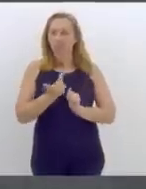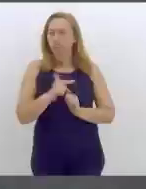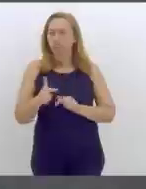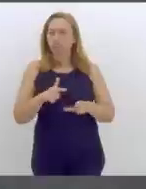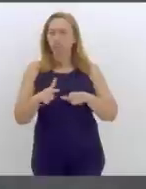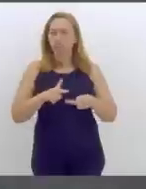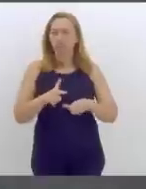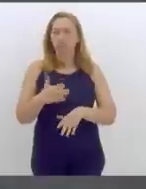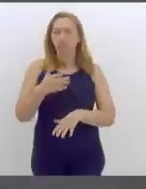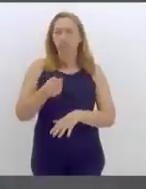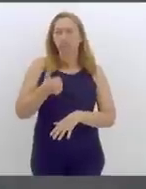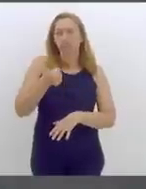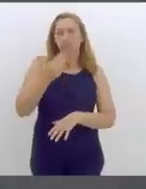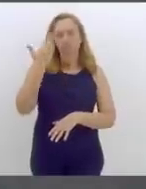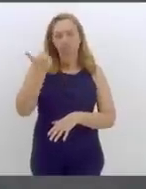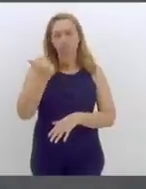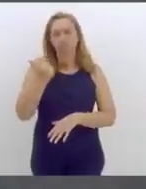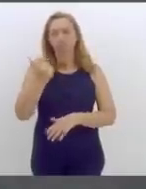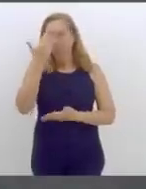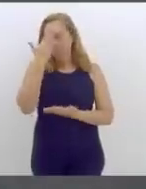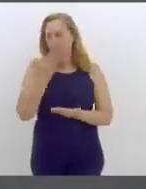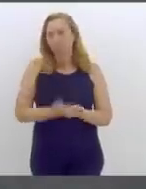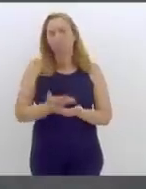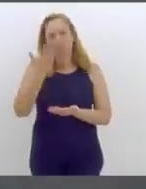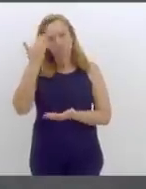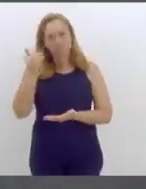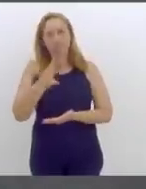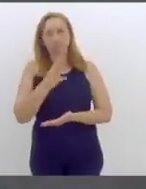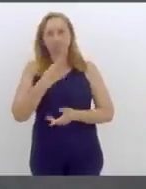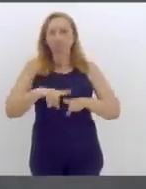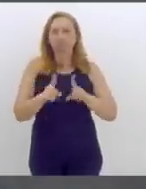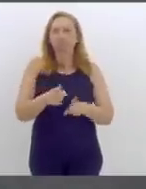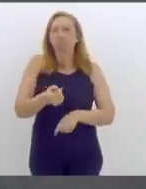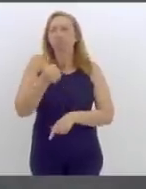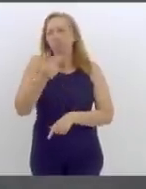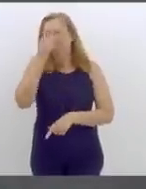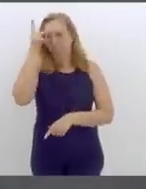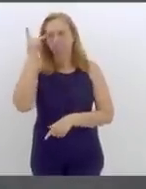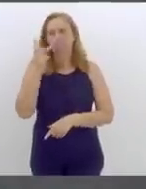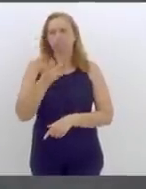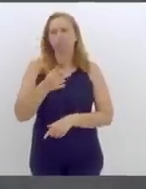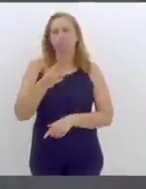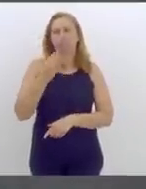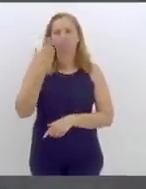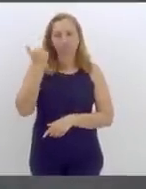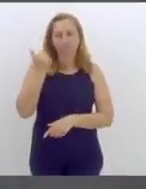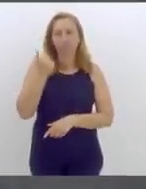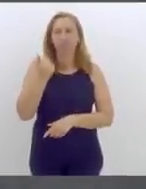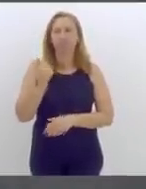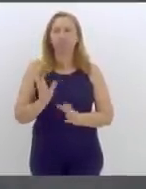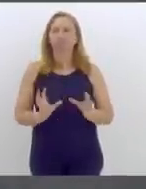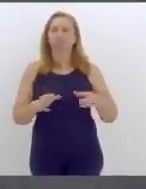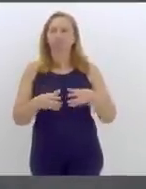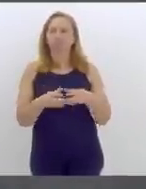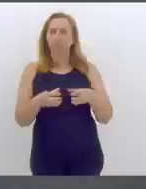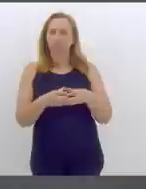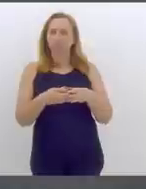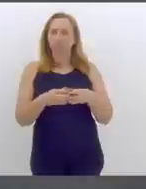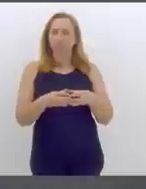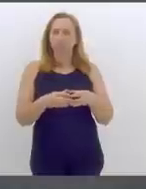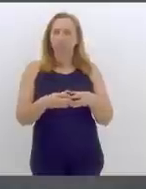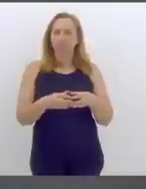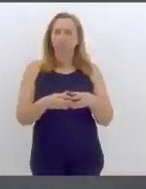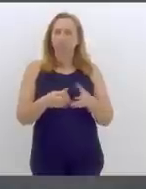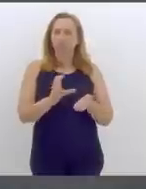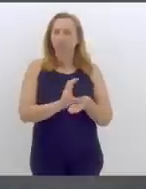pouca gente sabe da existência dela acredita que essa casa saiba mas pouca gente sabe da existência dessa Câmara de conciliação de conflitos